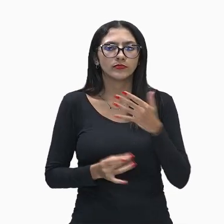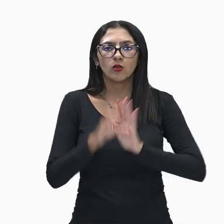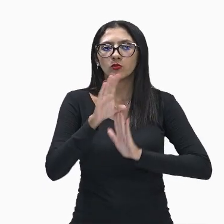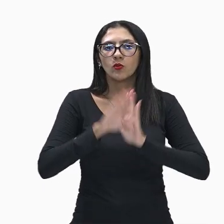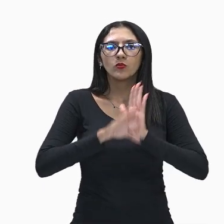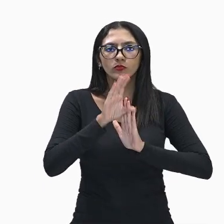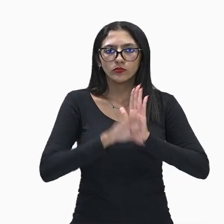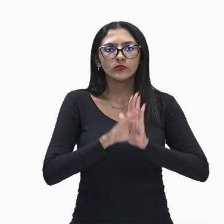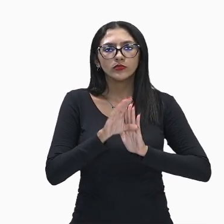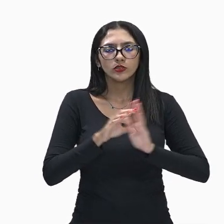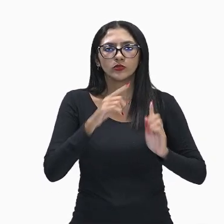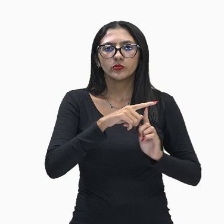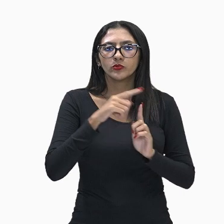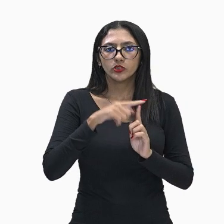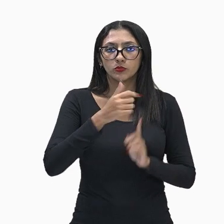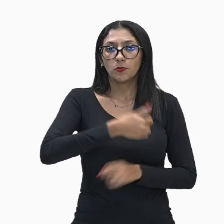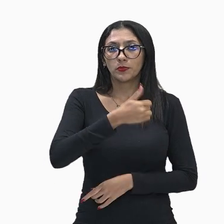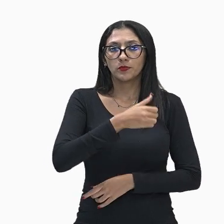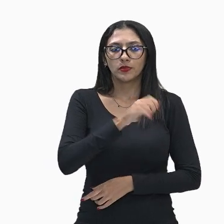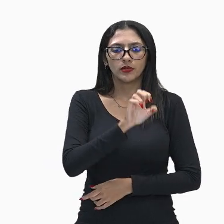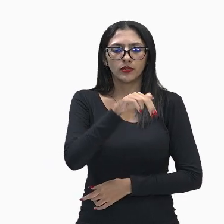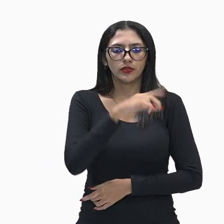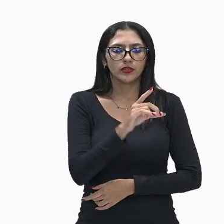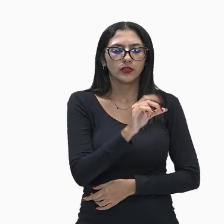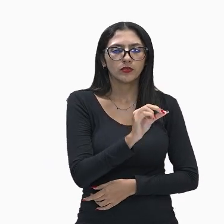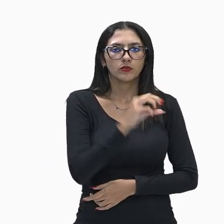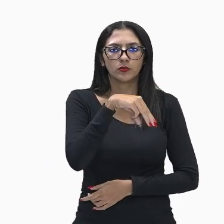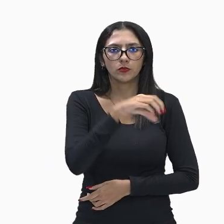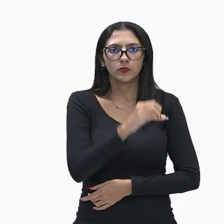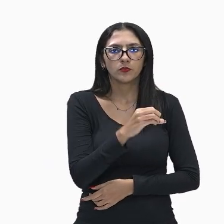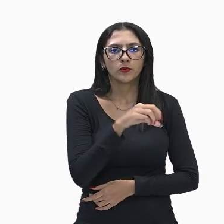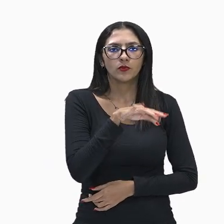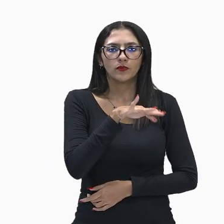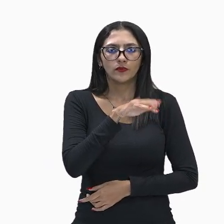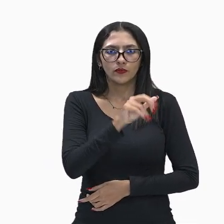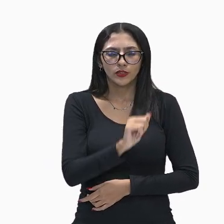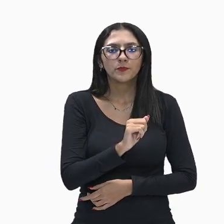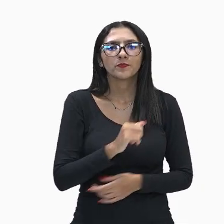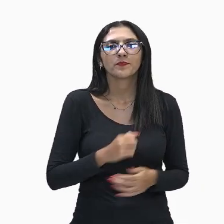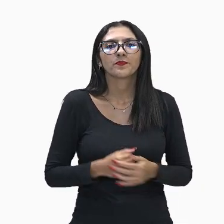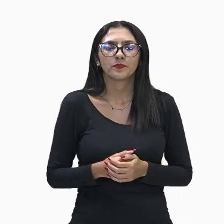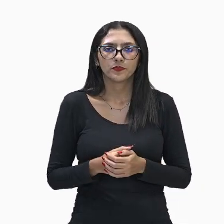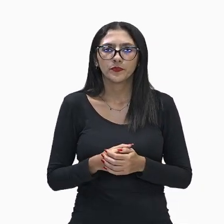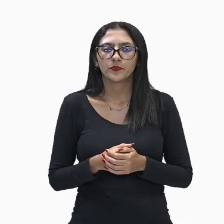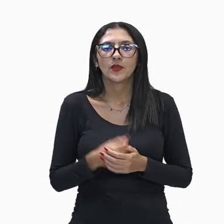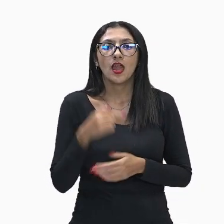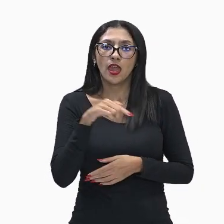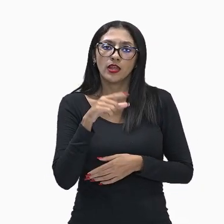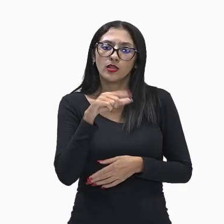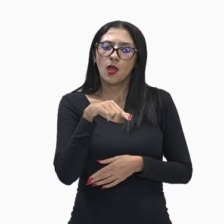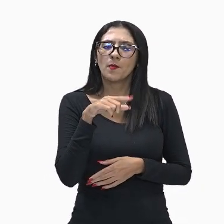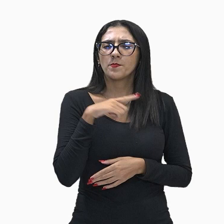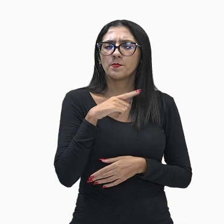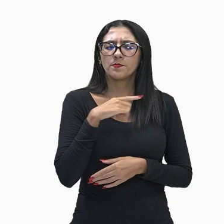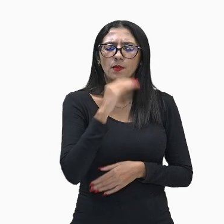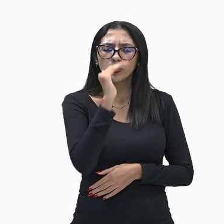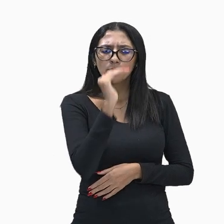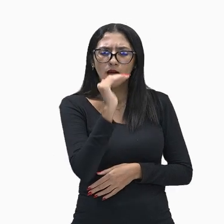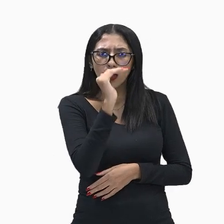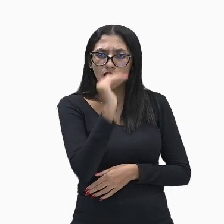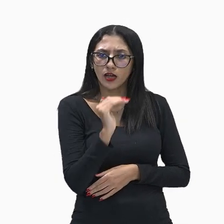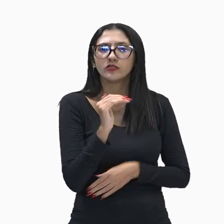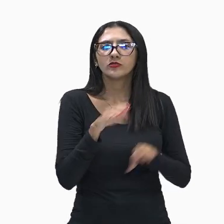só trazendo algumas características pra gente observar geralmente eles são mais baixos e o corpo é mais